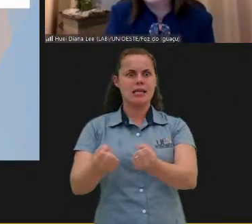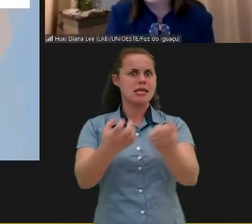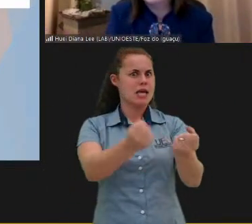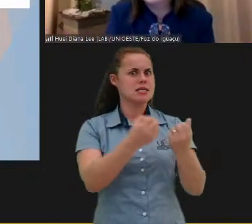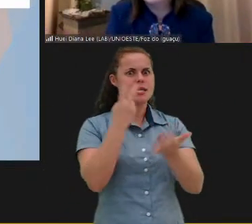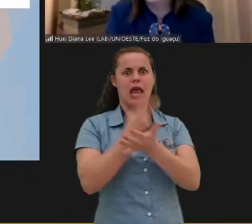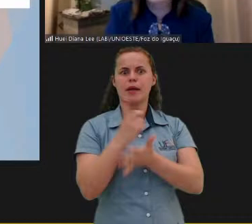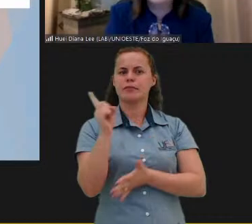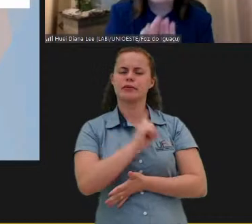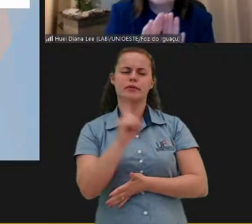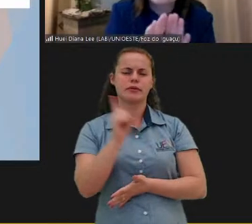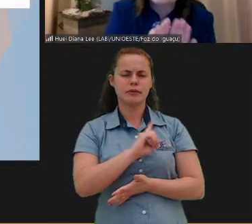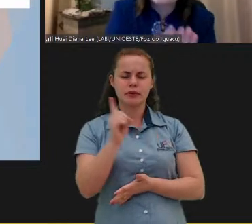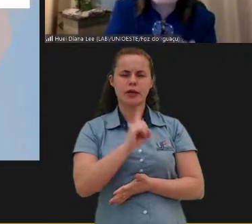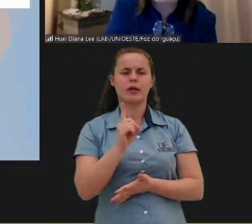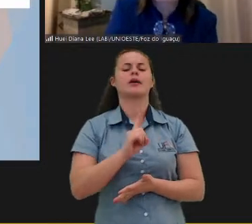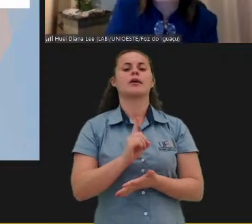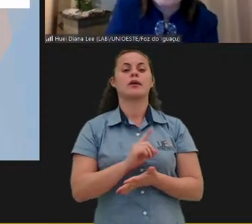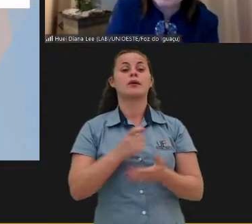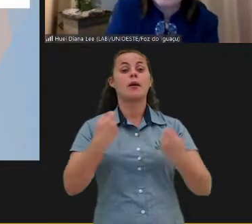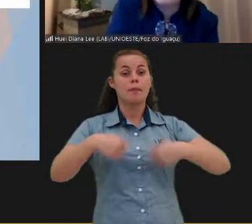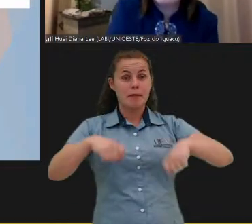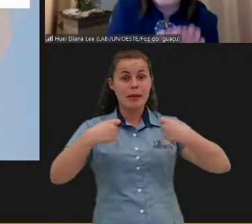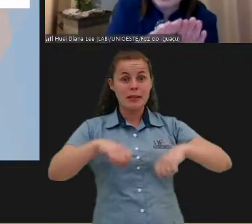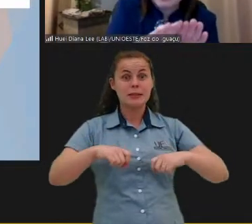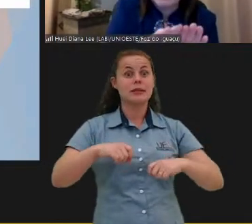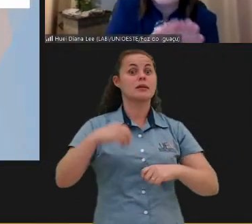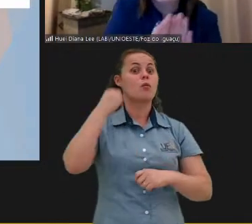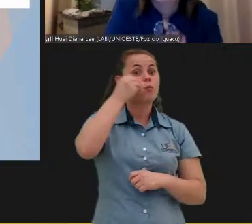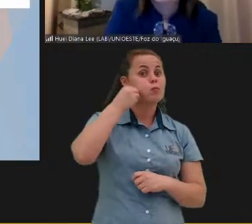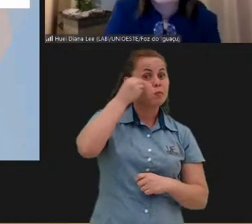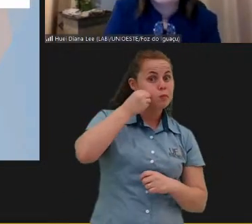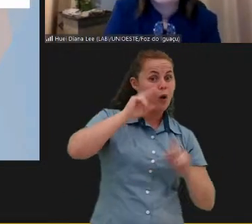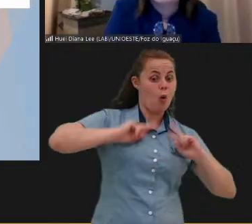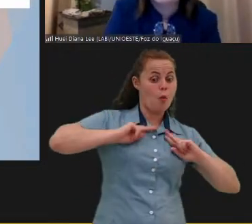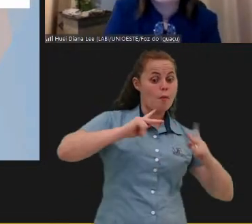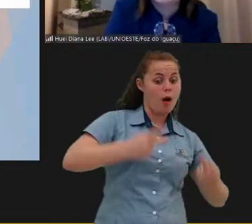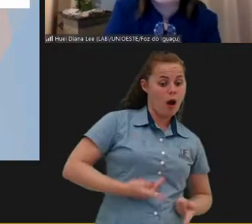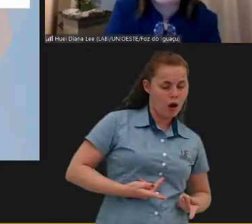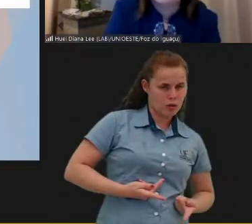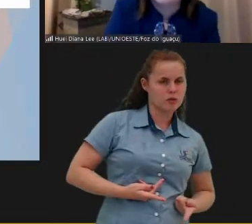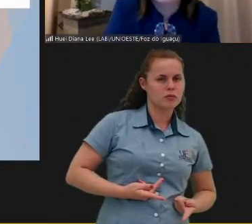cooperação entre especialistas humanos e especialistas